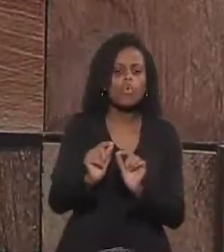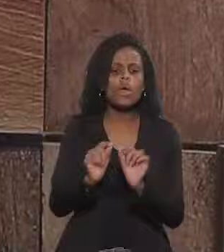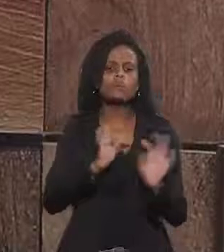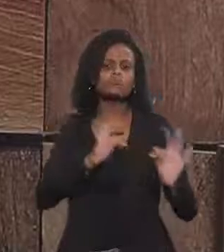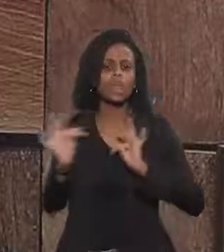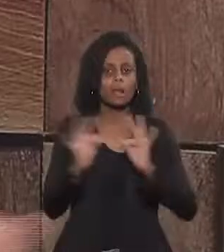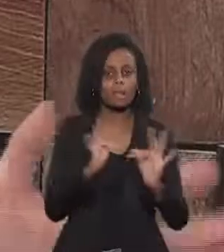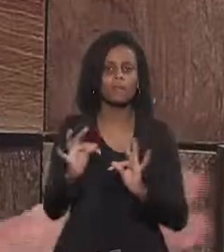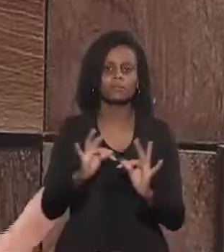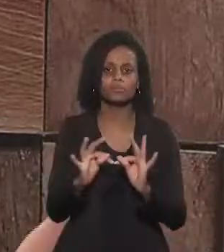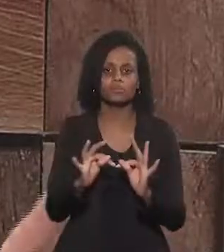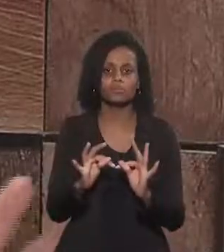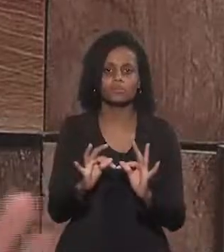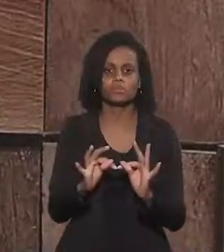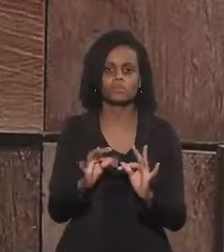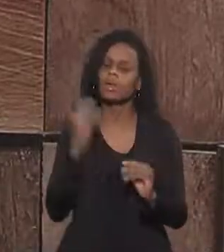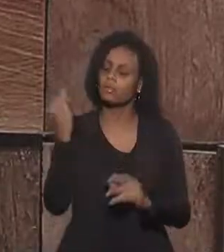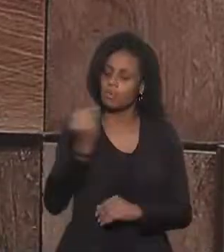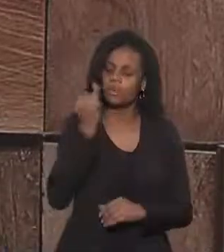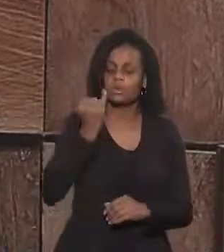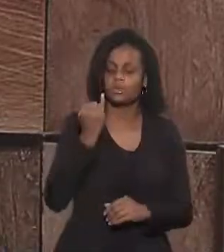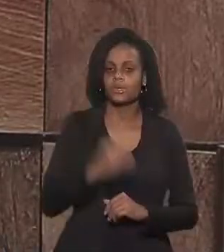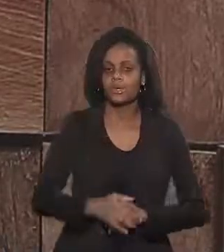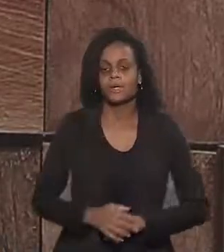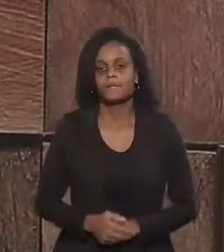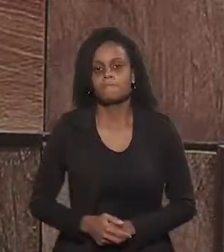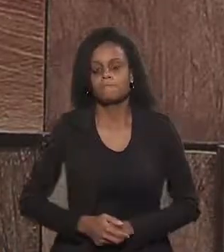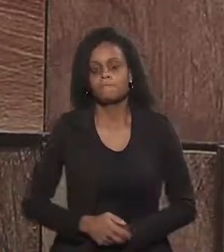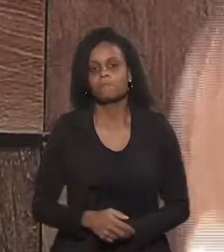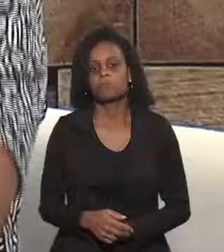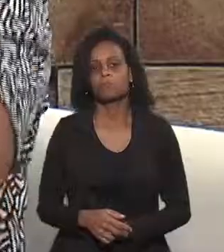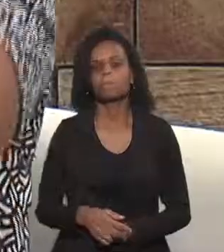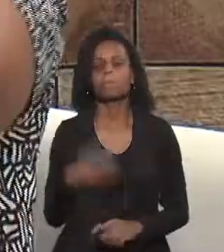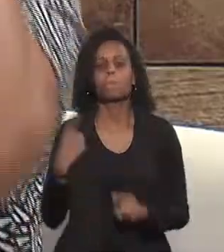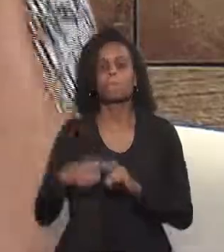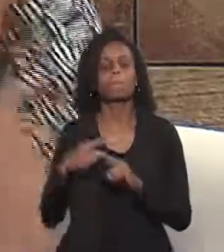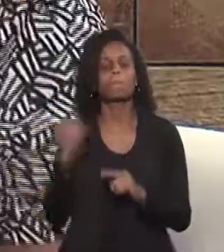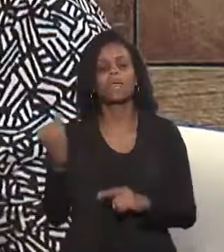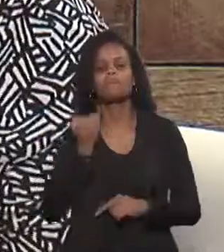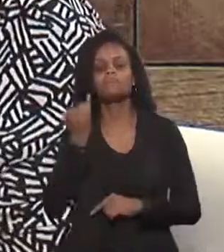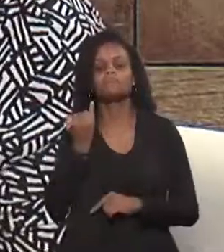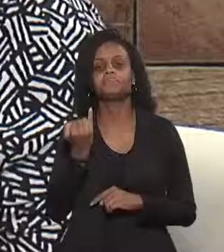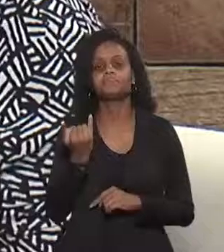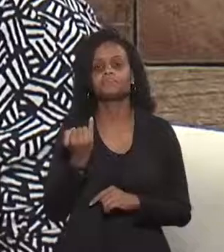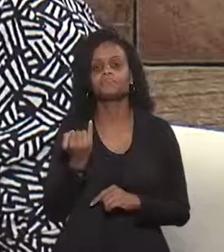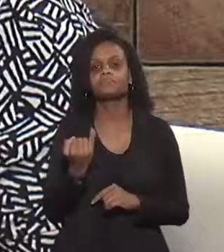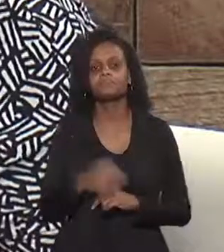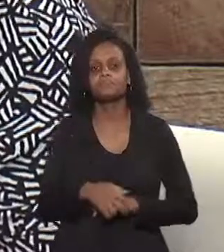ser só acompanhado. Então, isso é uma coisa muito importante. Porque hoje a gente,